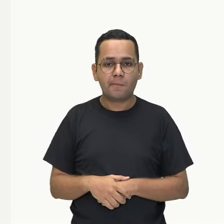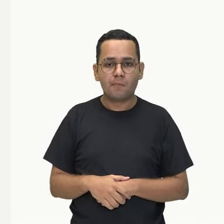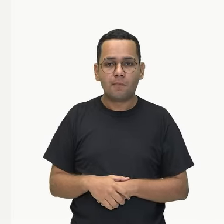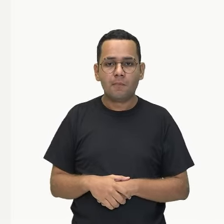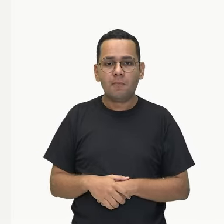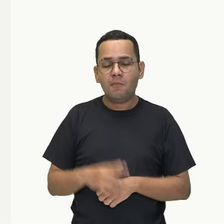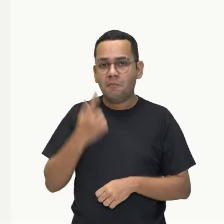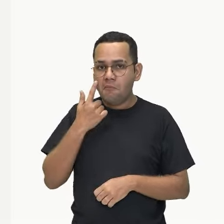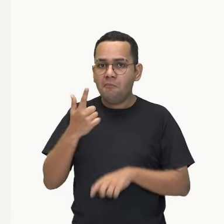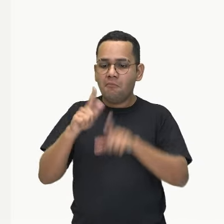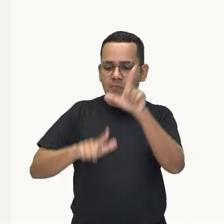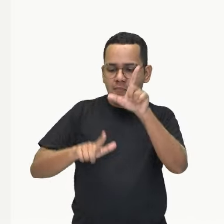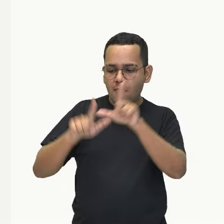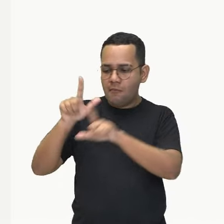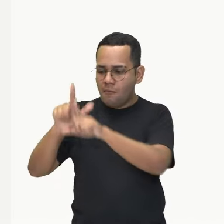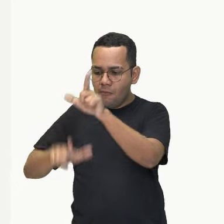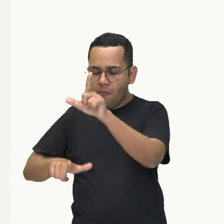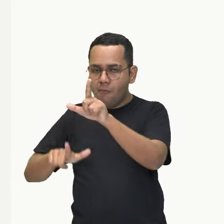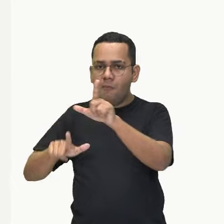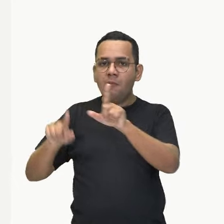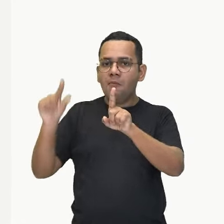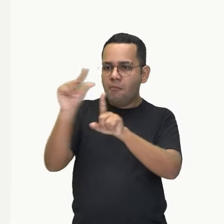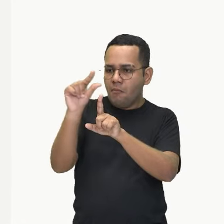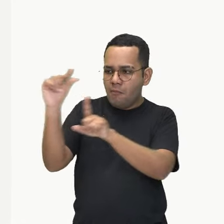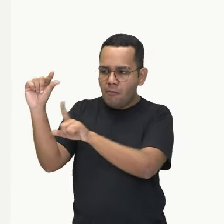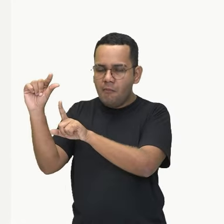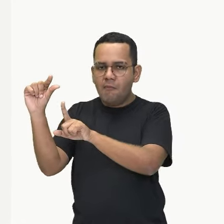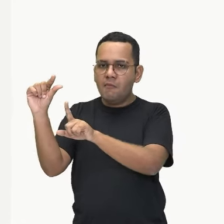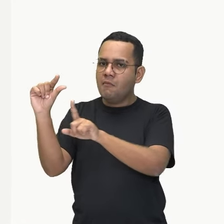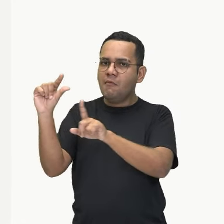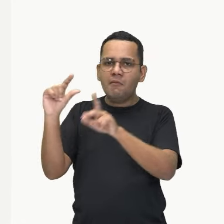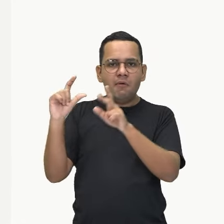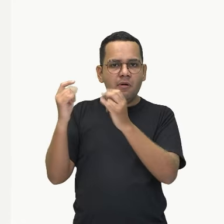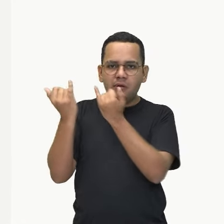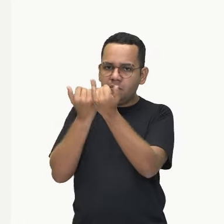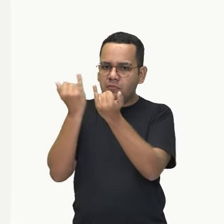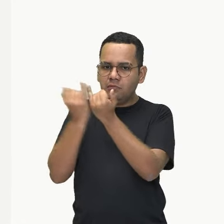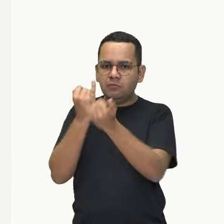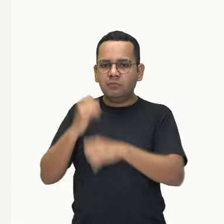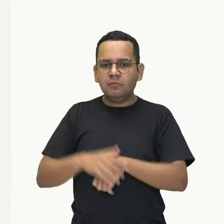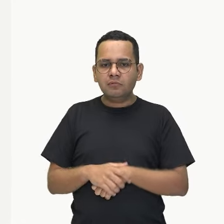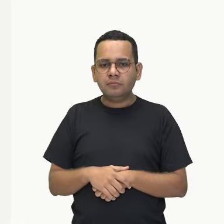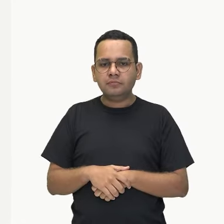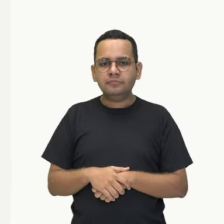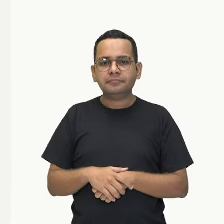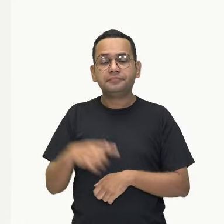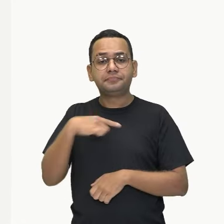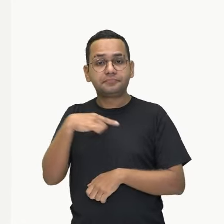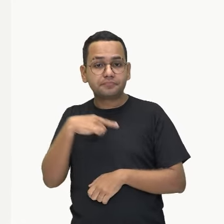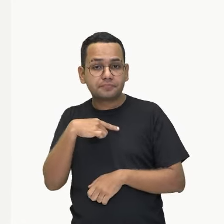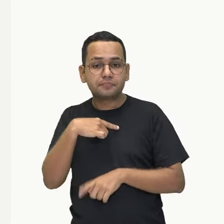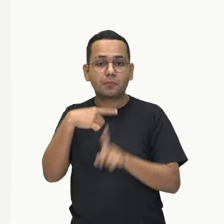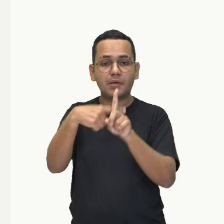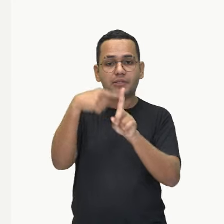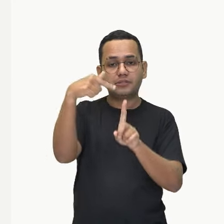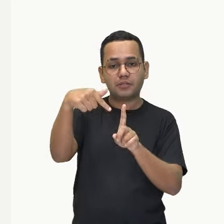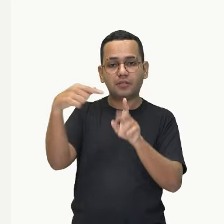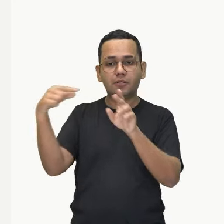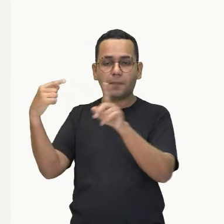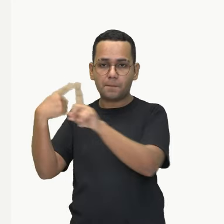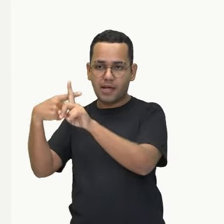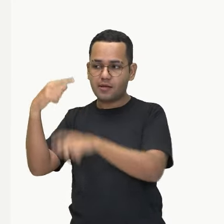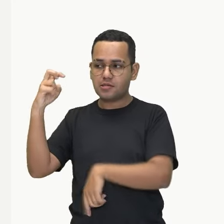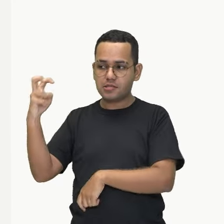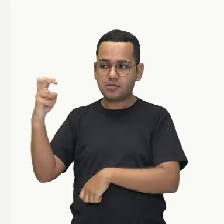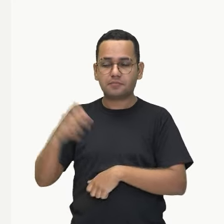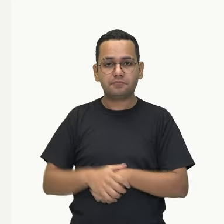variável, mesmo expoente. E aí eu também tenho, ó, o mais 7 com o mais 5. Os